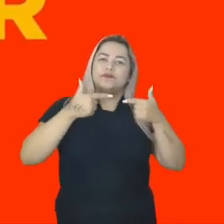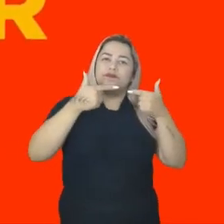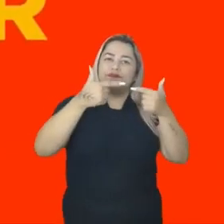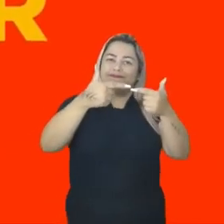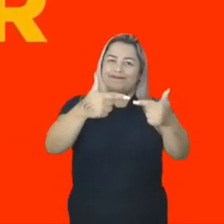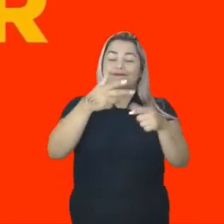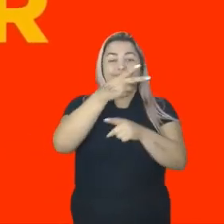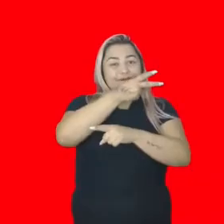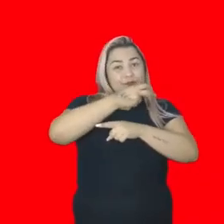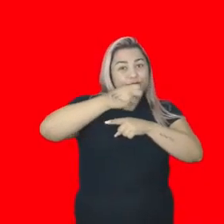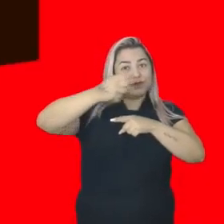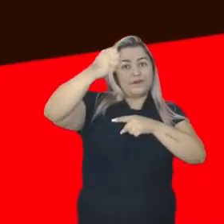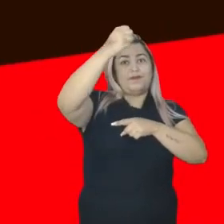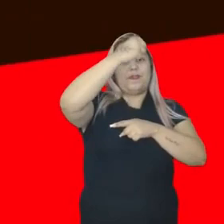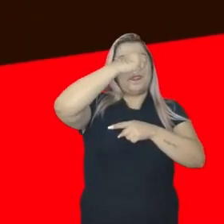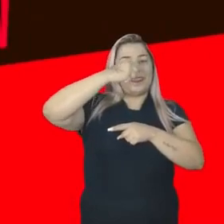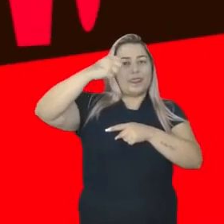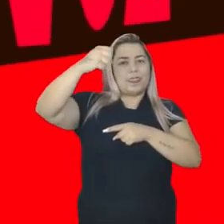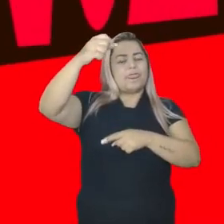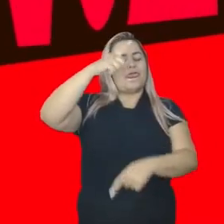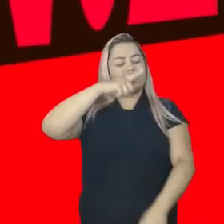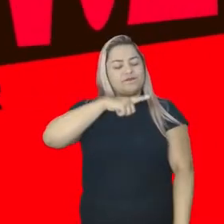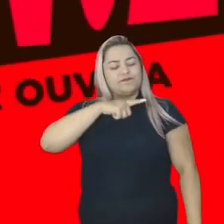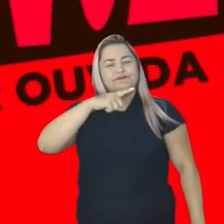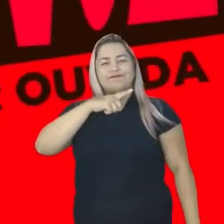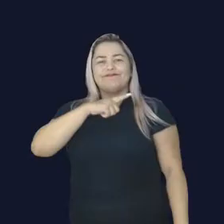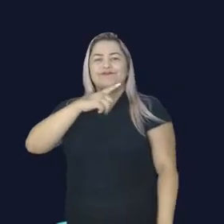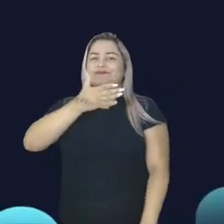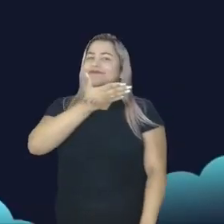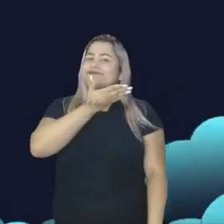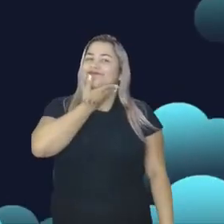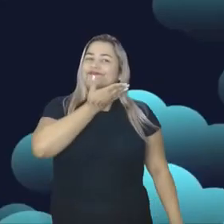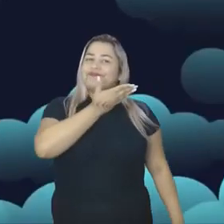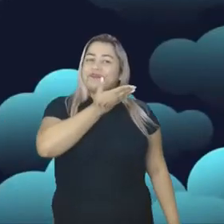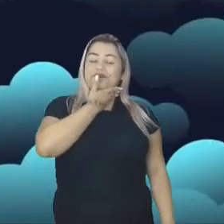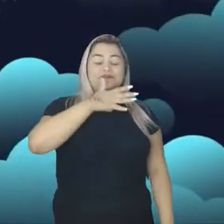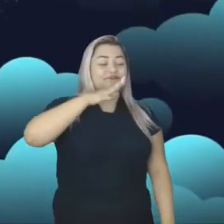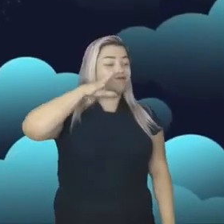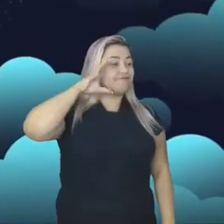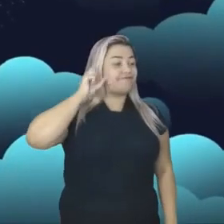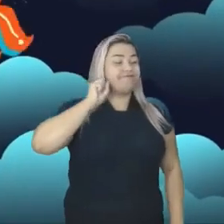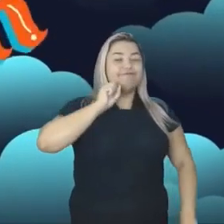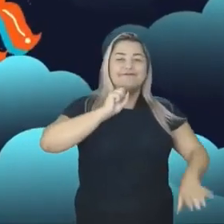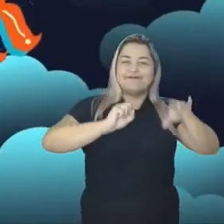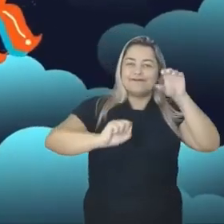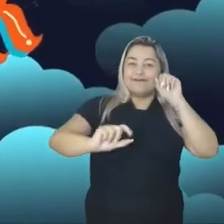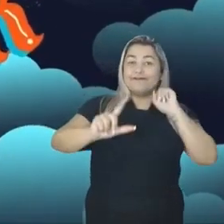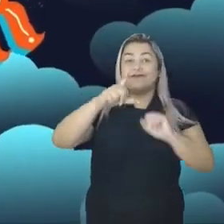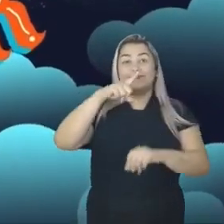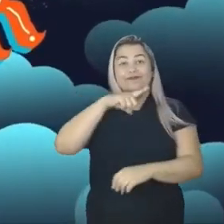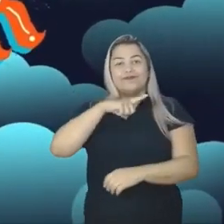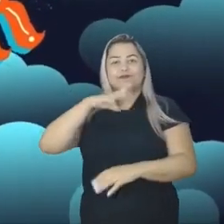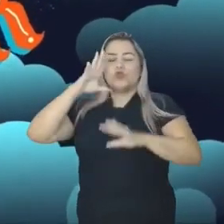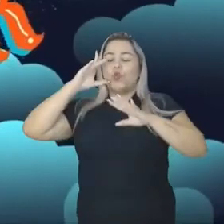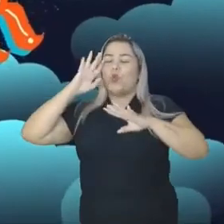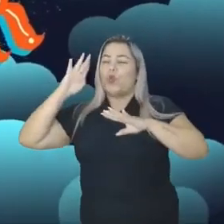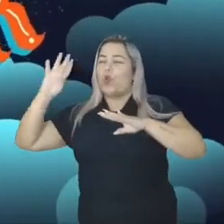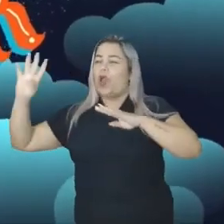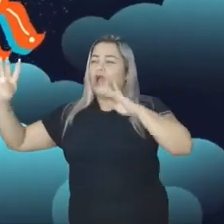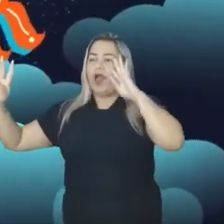batalhando pra vencer. Tenho voz pra ser ouvida, tenho sonhos pra